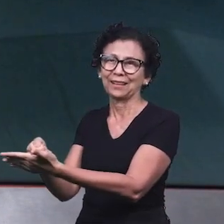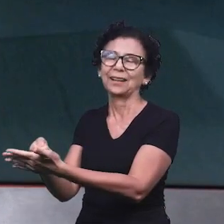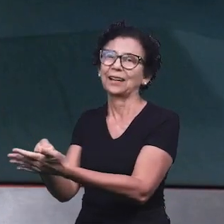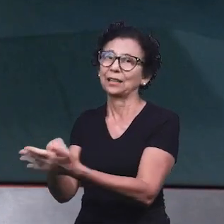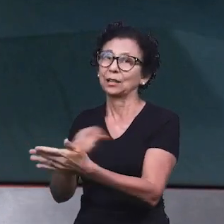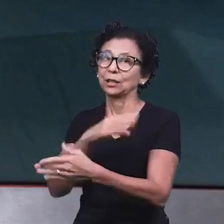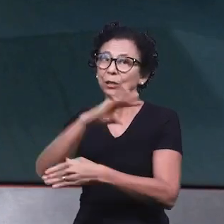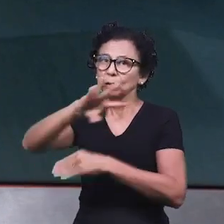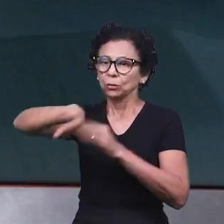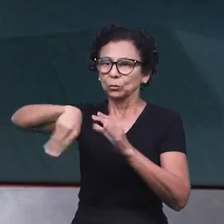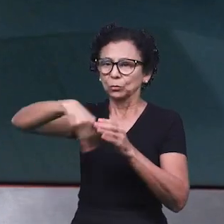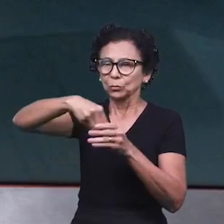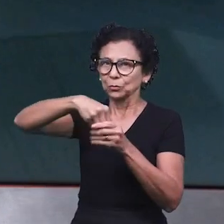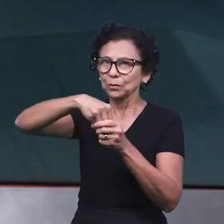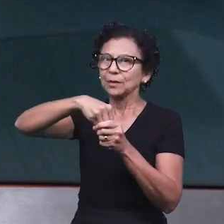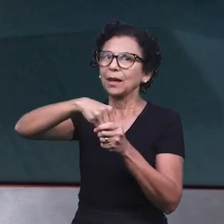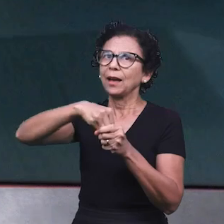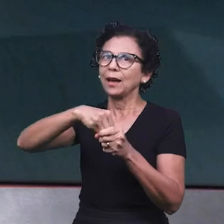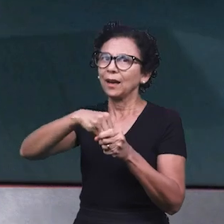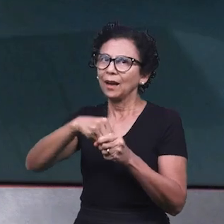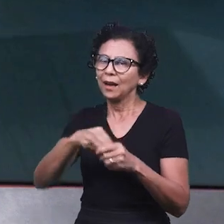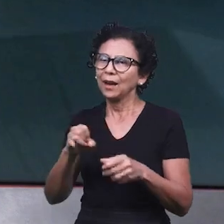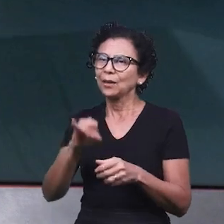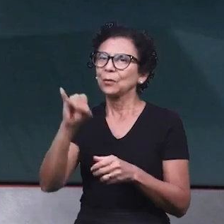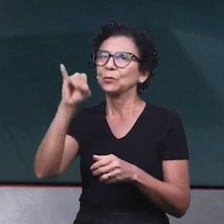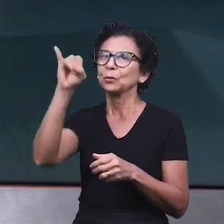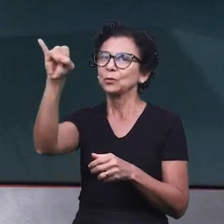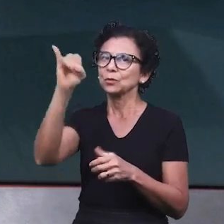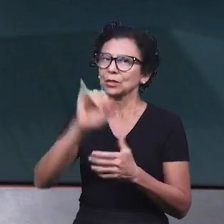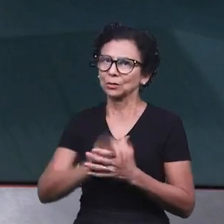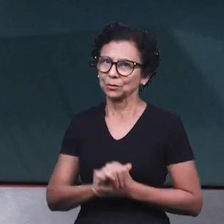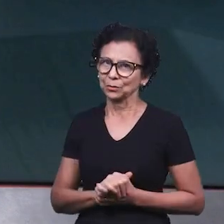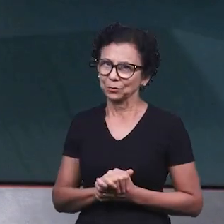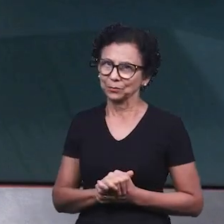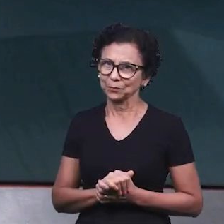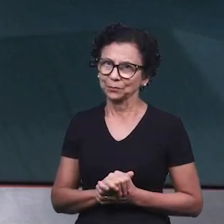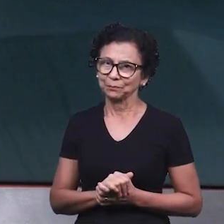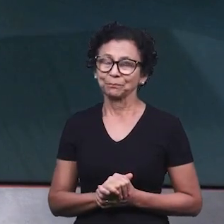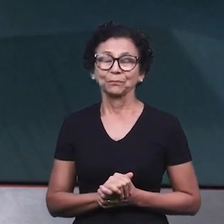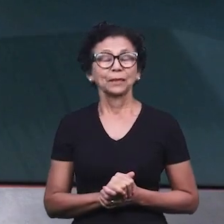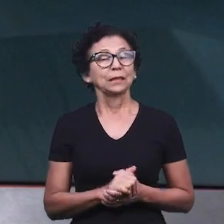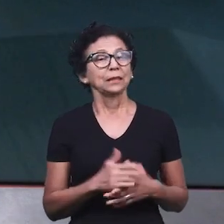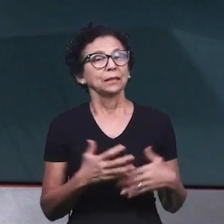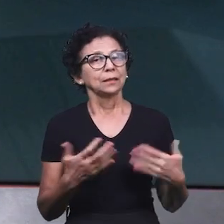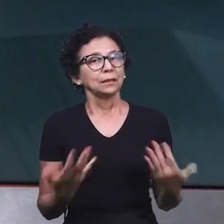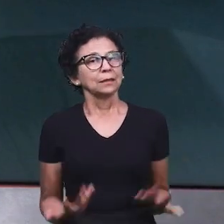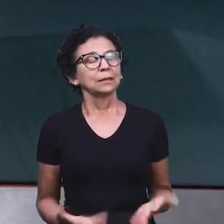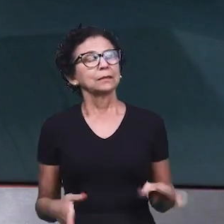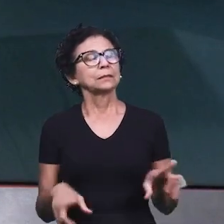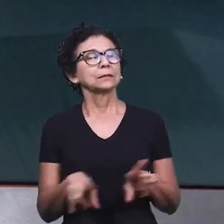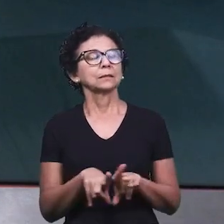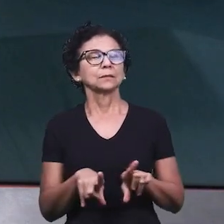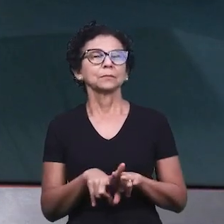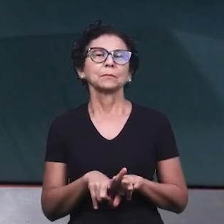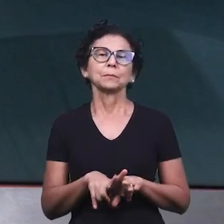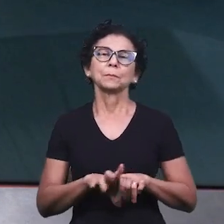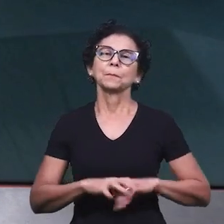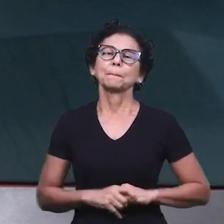pagar, inserido naquela mesma taxa que compõe a remuneração do capital. Além disso,